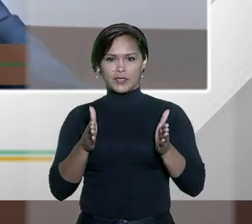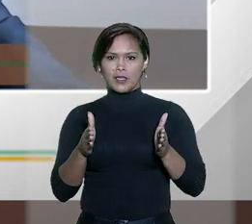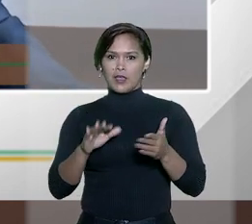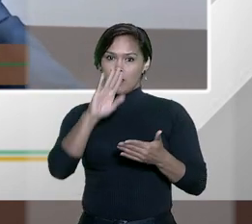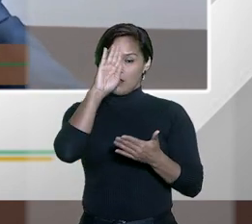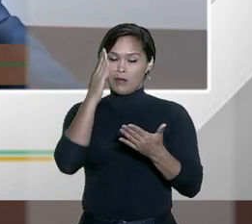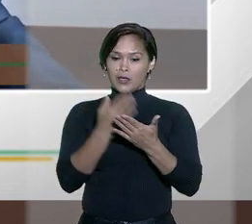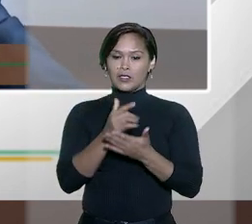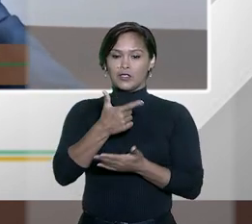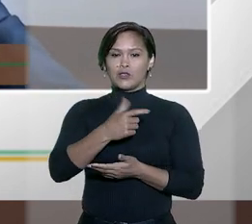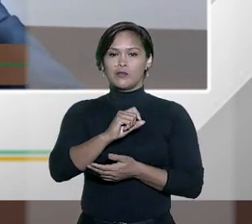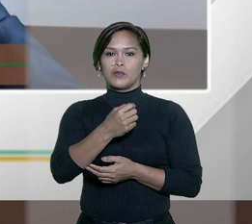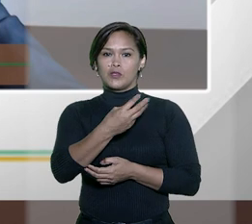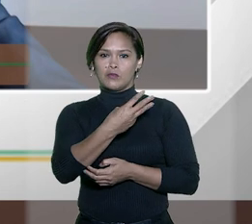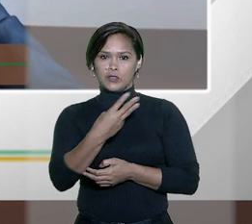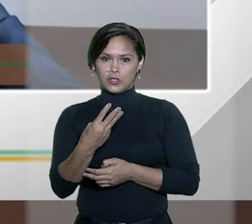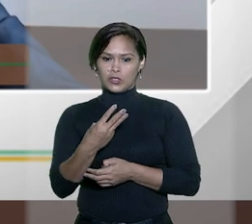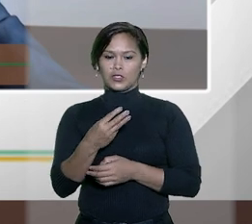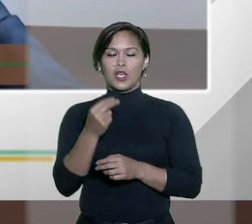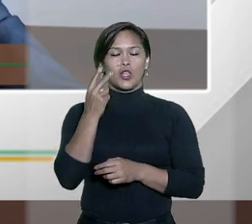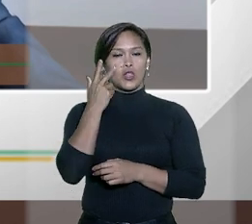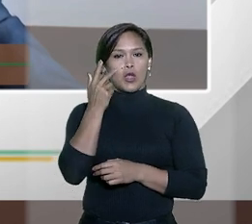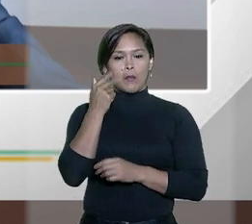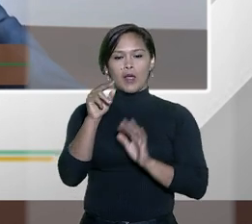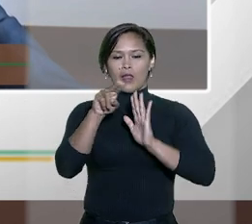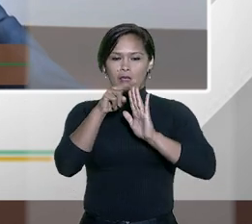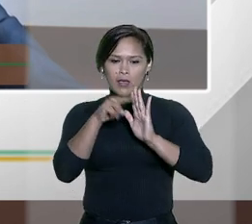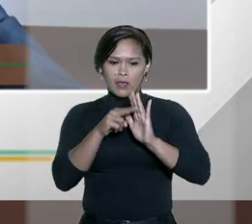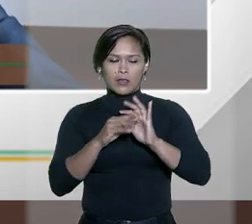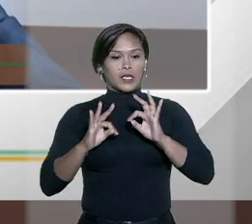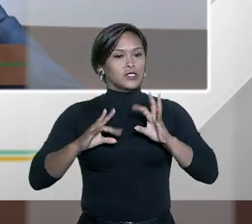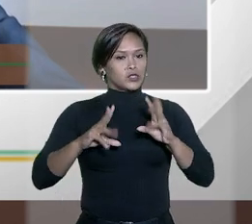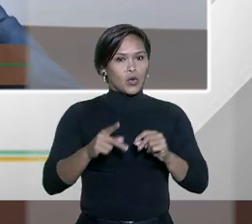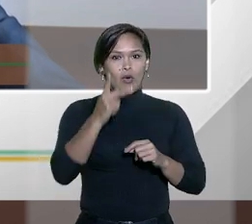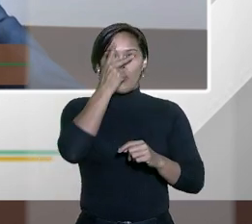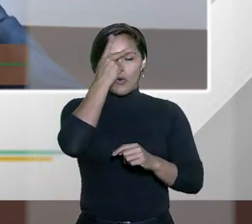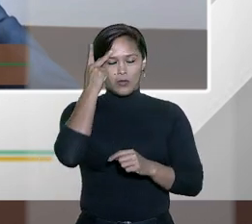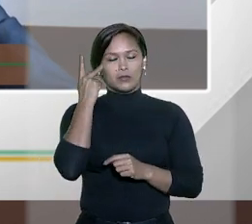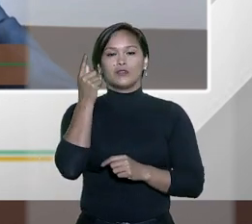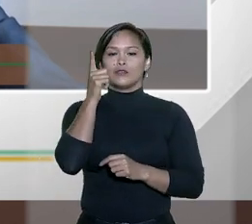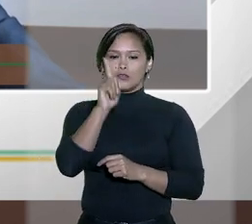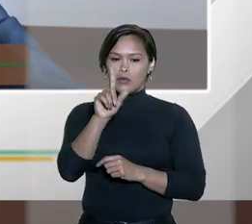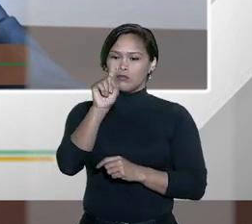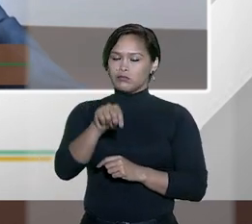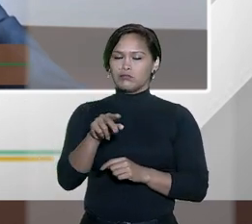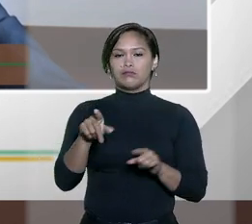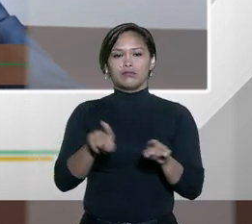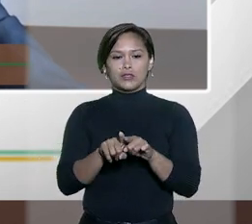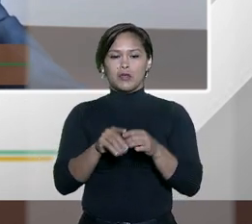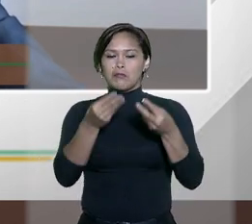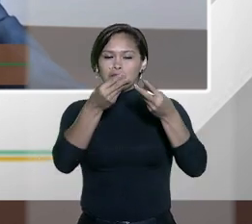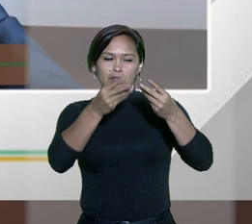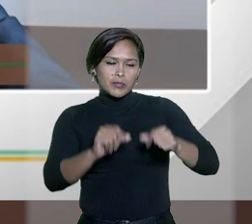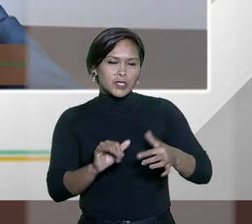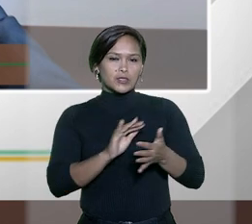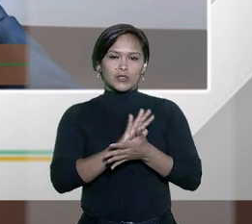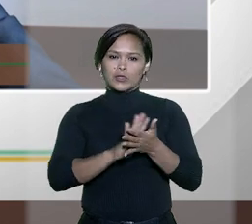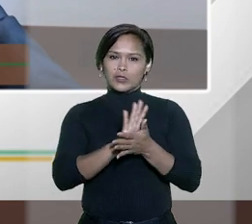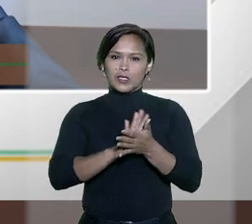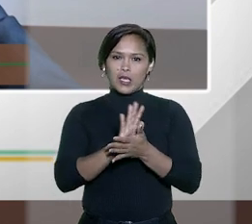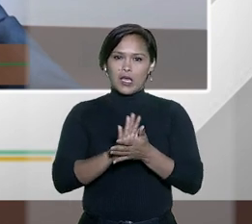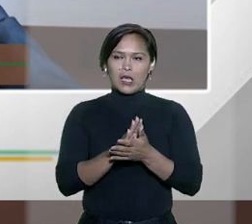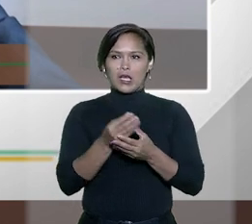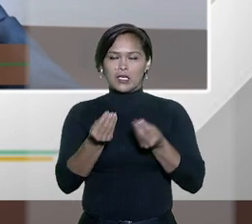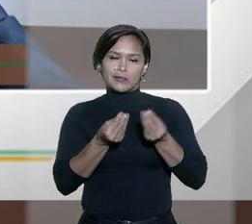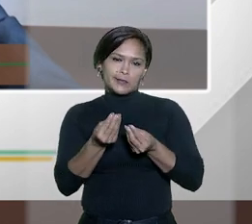creio que a partir de 2023 isso se normaliza e aí, enfim, a gente não vai verificar aqui nenhum tipo de prejuízo, né, se pudermos